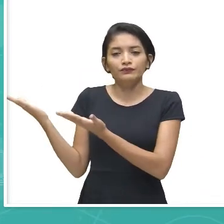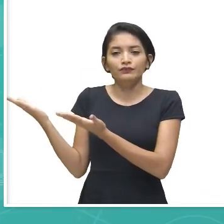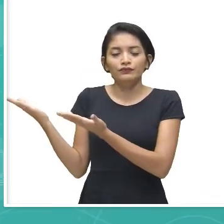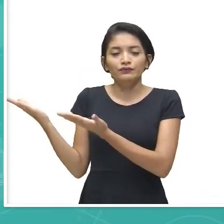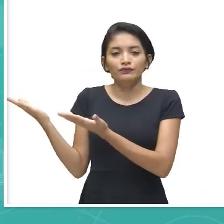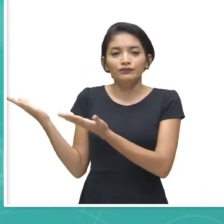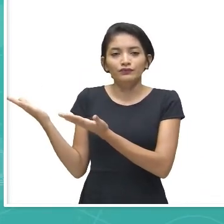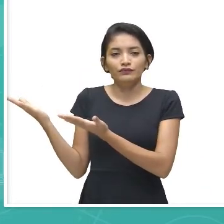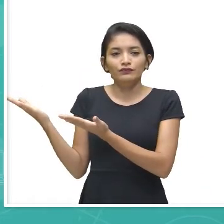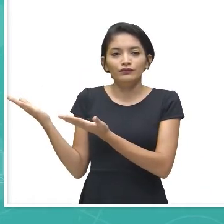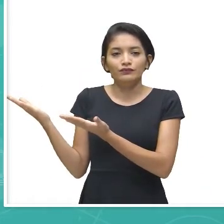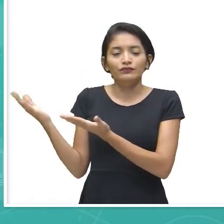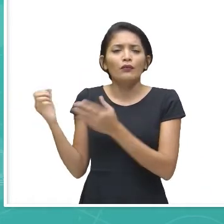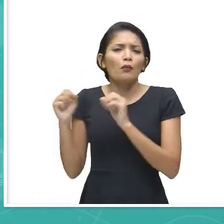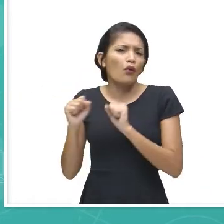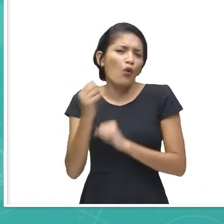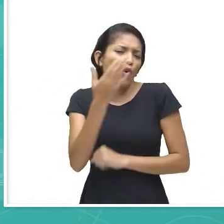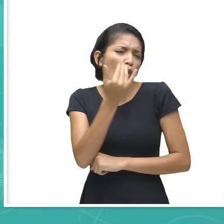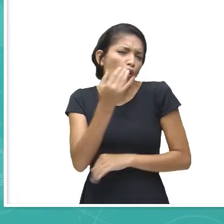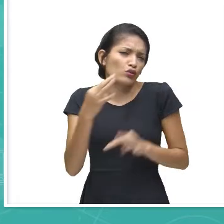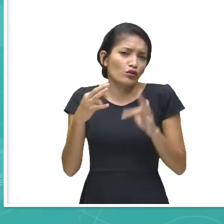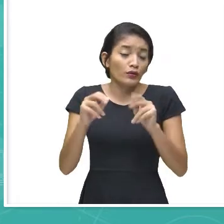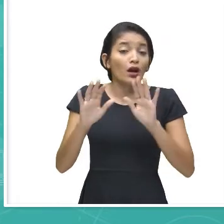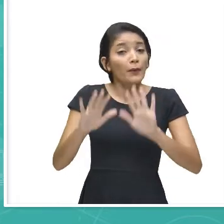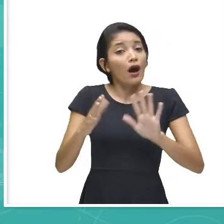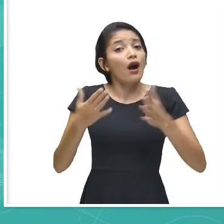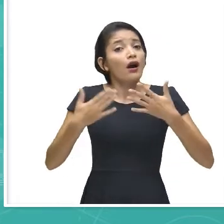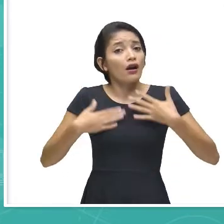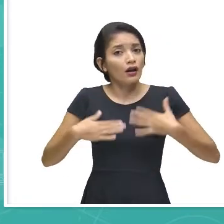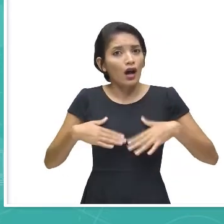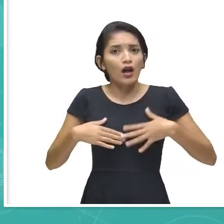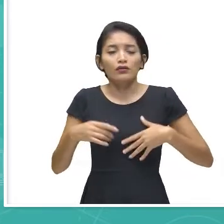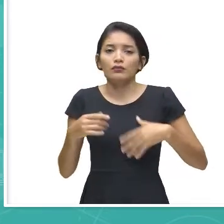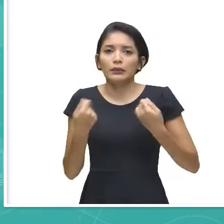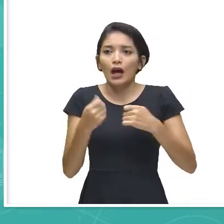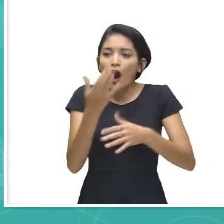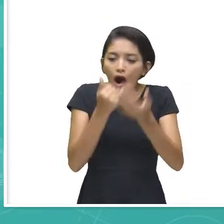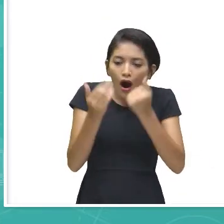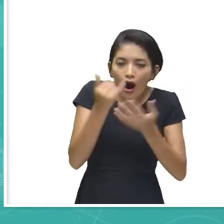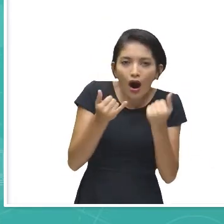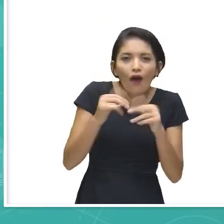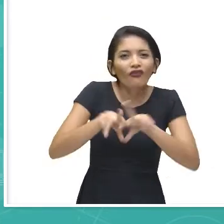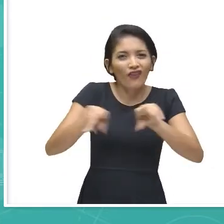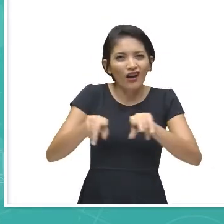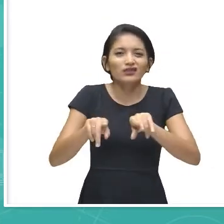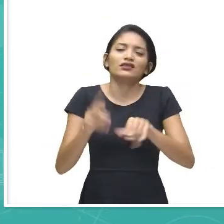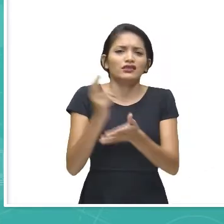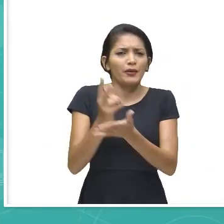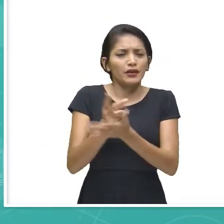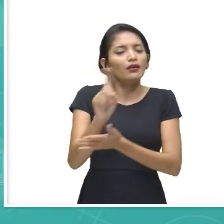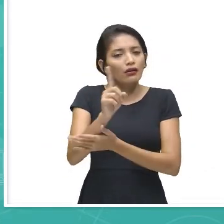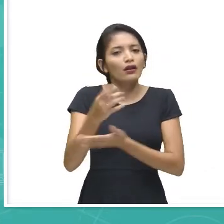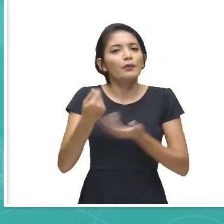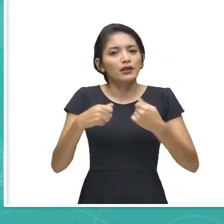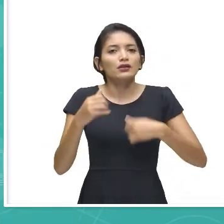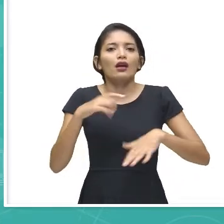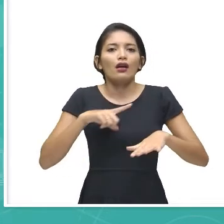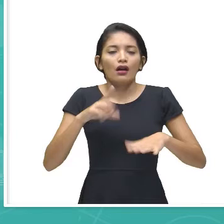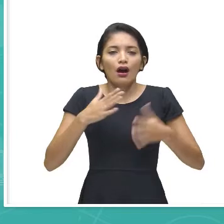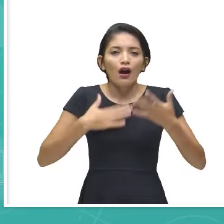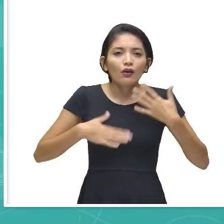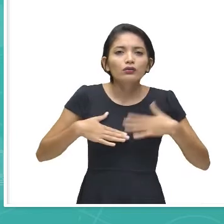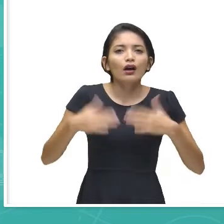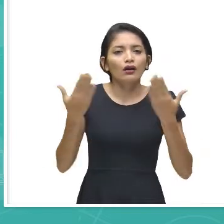olha aqui. Pode comer de tudo, mas não pode exagerar, tá? O próximo biotipo é